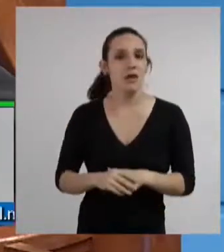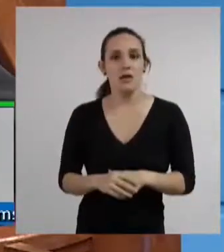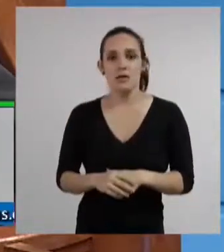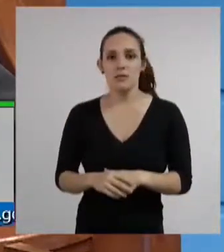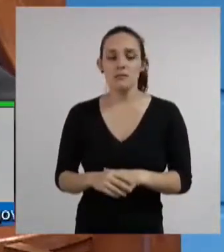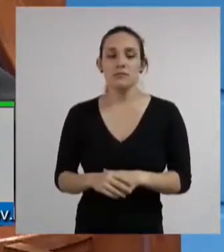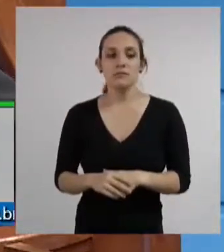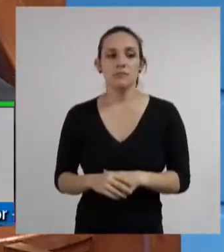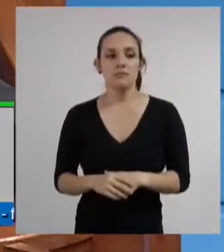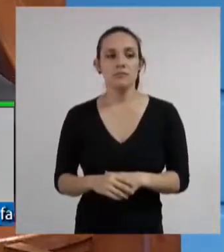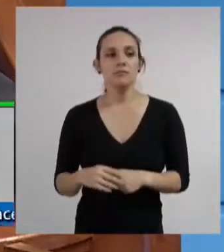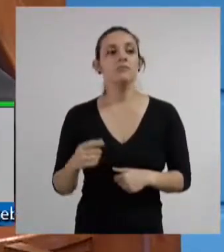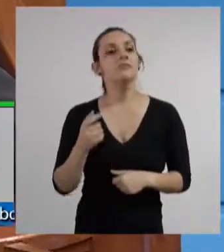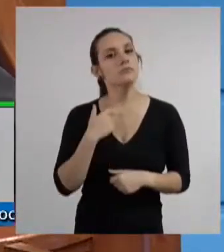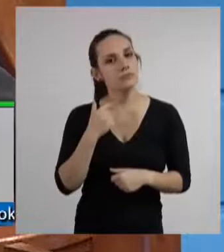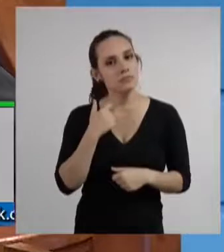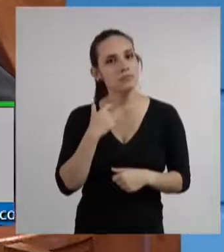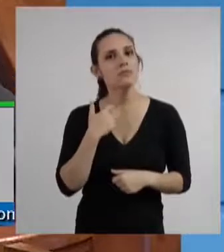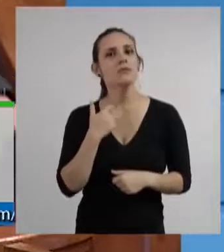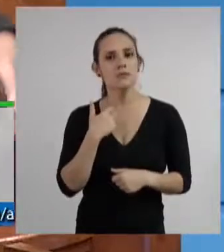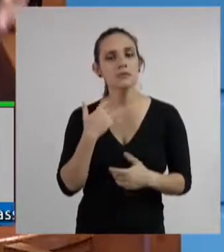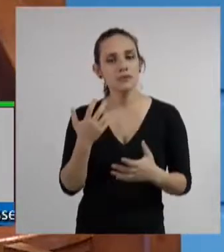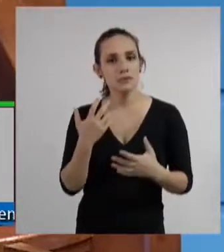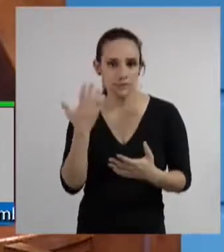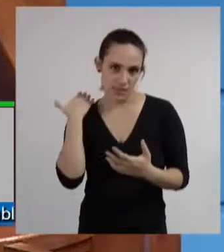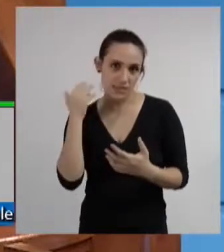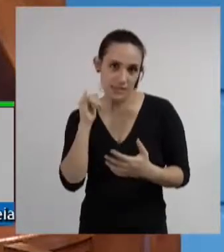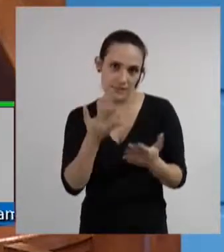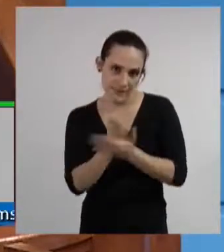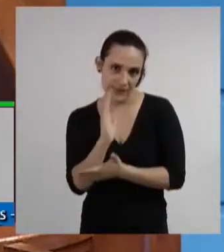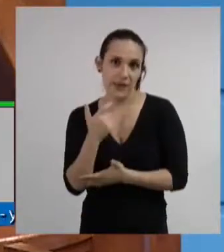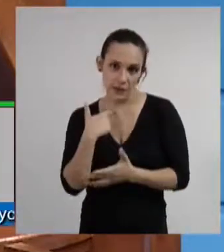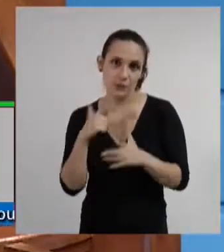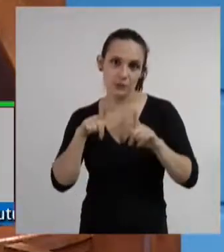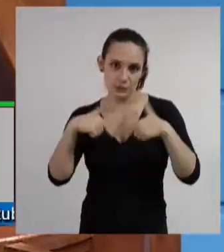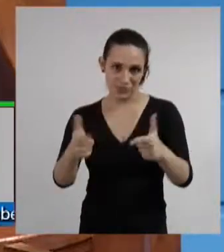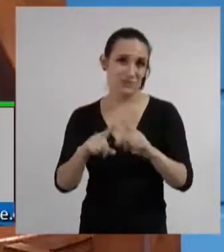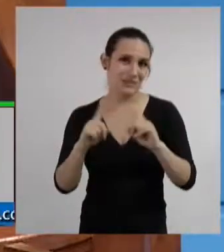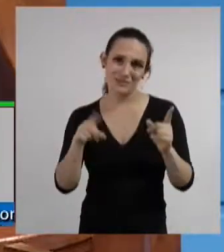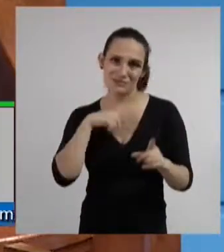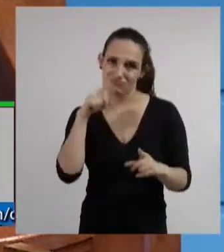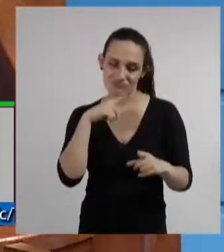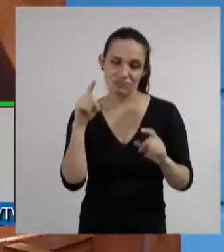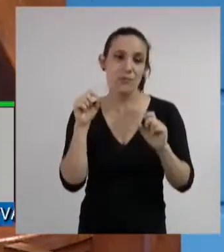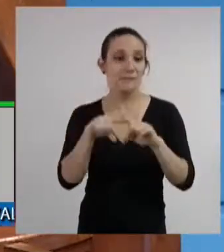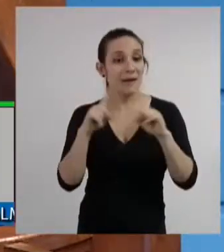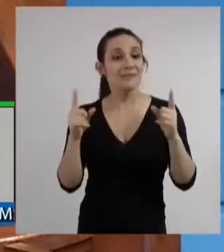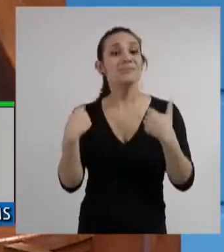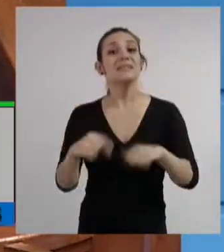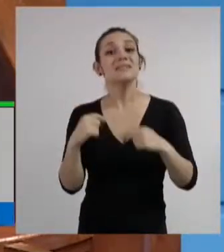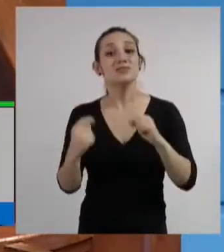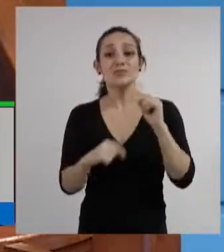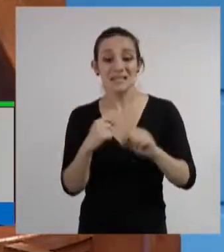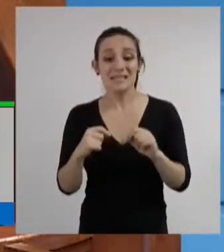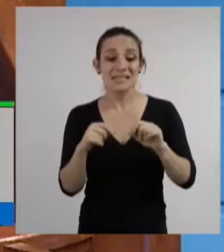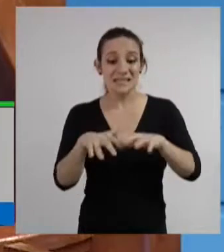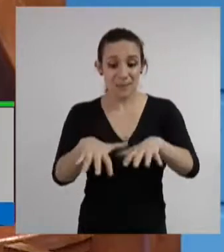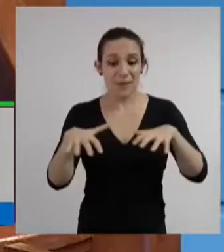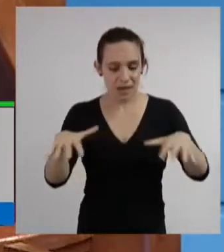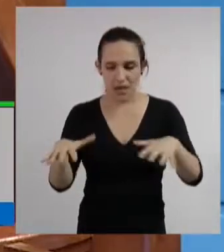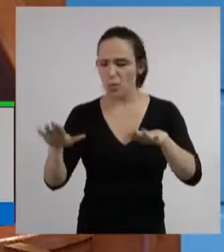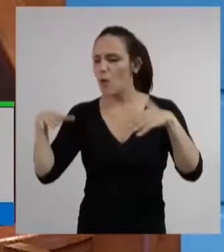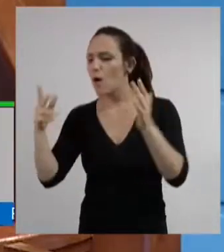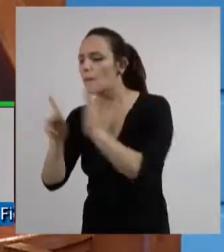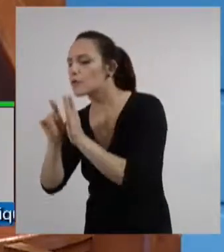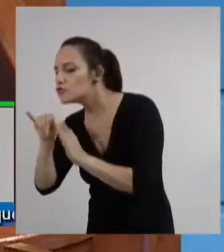implantar, e eu ia fazer essa luta no próximo ano, implantar a relatoria setorial. Esse é o momento de olhar quais são os programas que